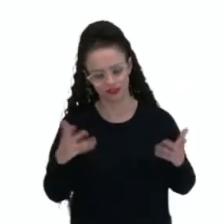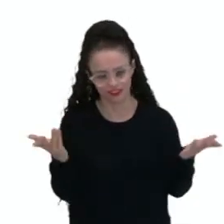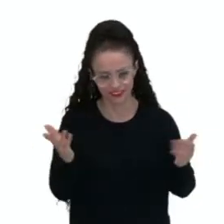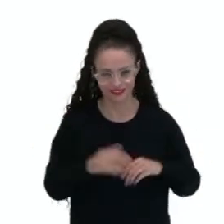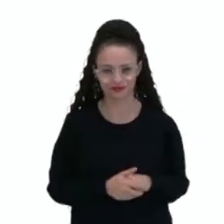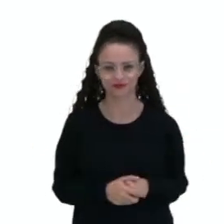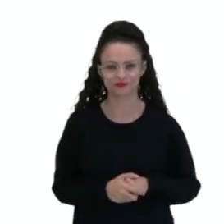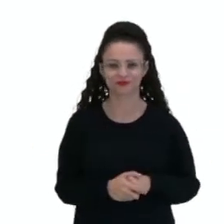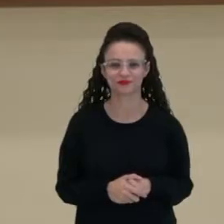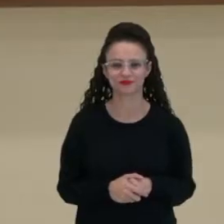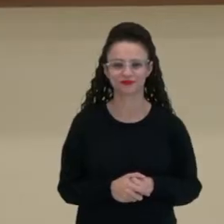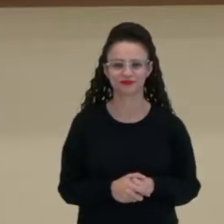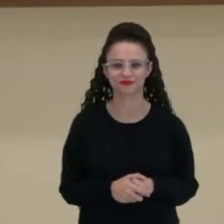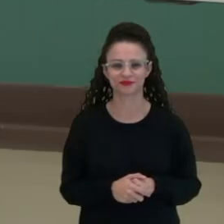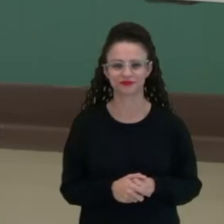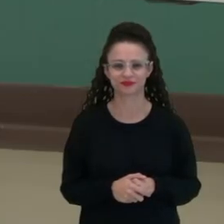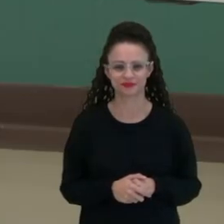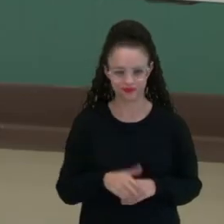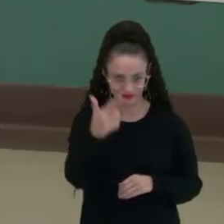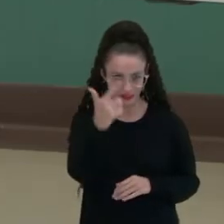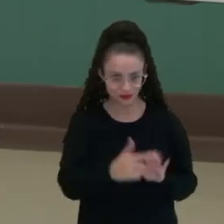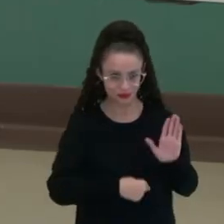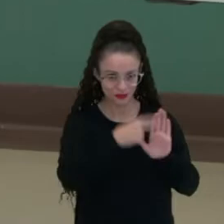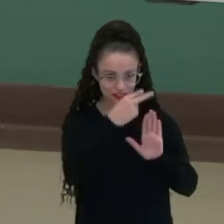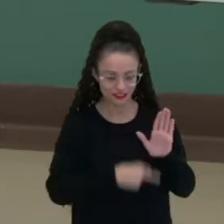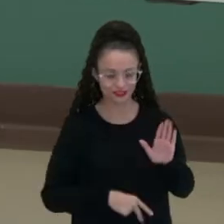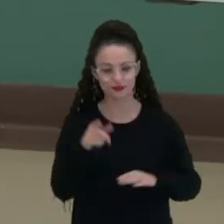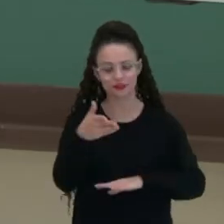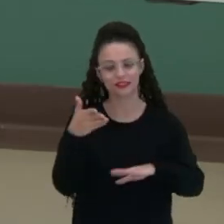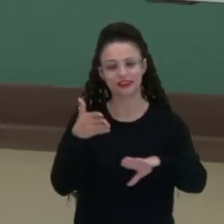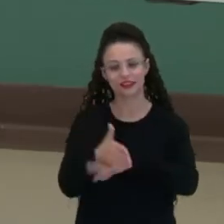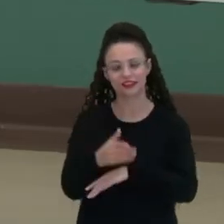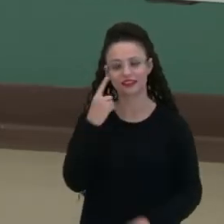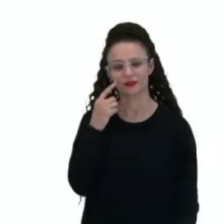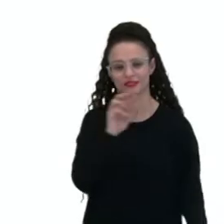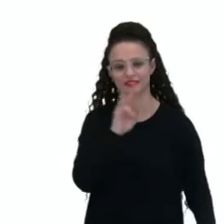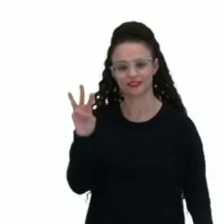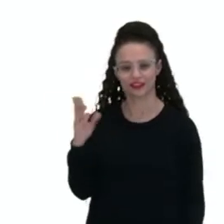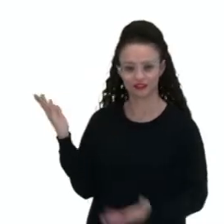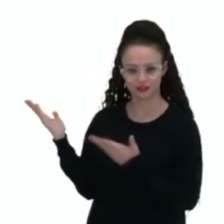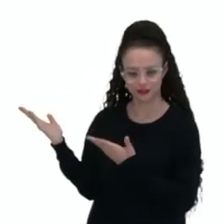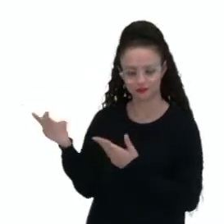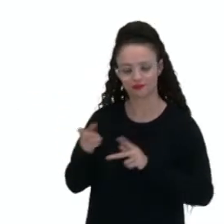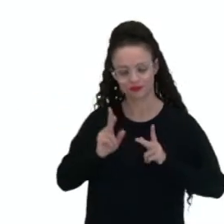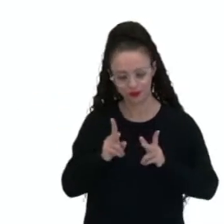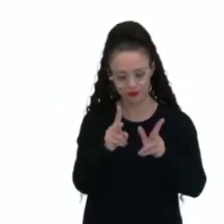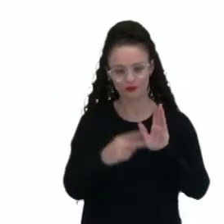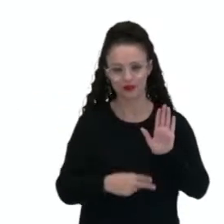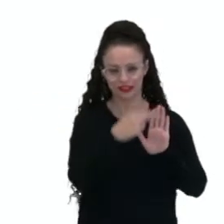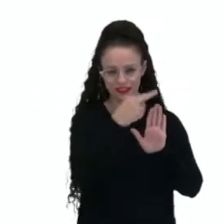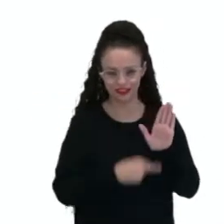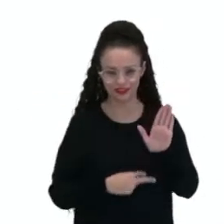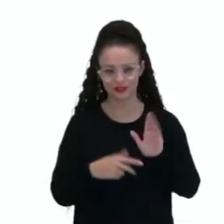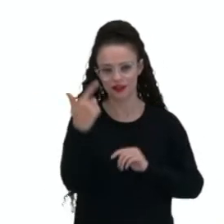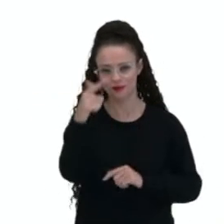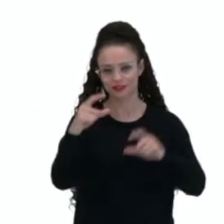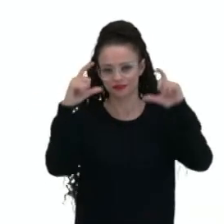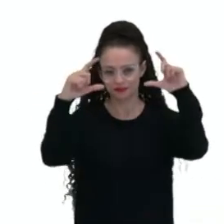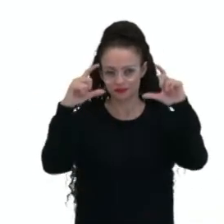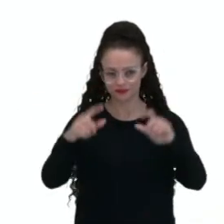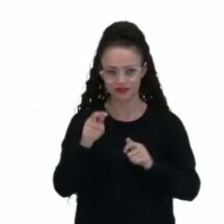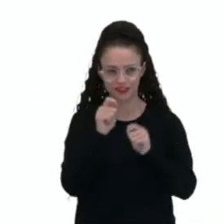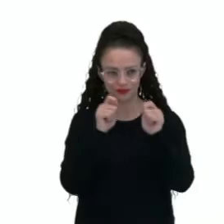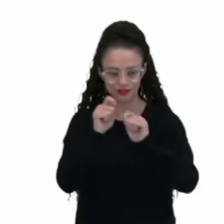assim. Quer ler mais? Acesse a Folha UOL e continue lendo as outras partes da